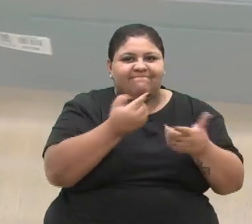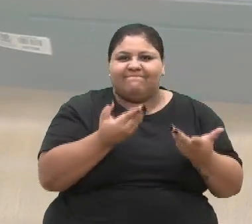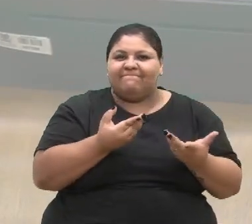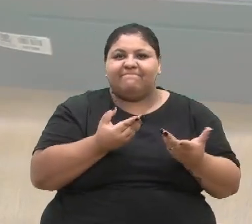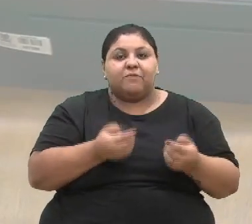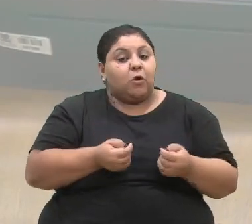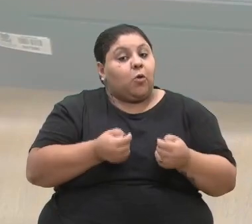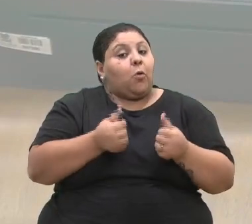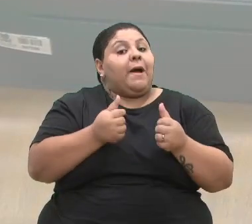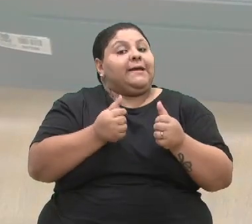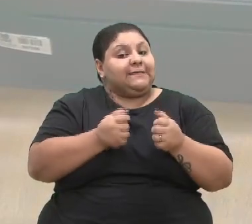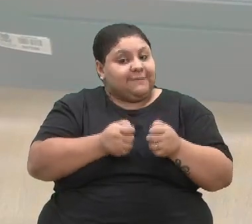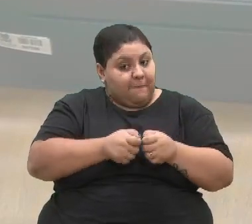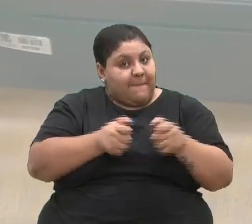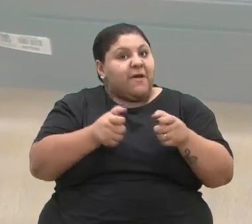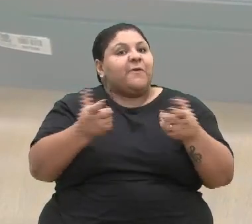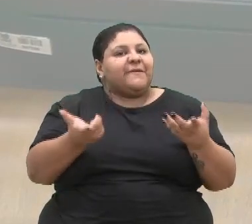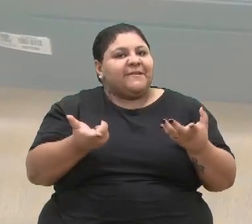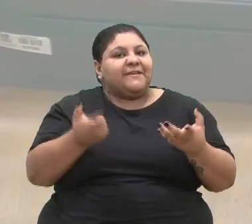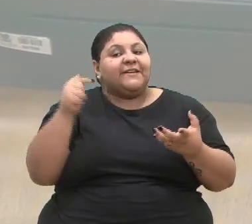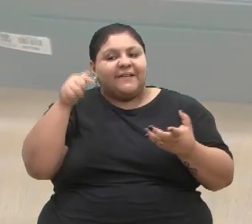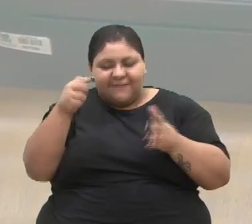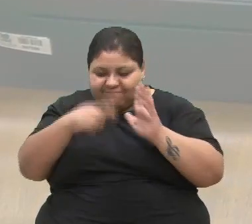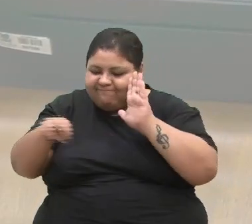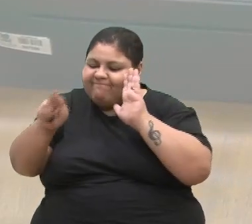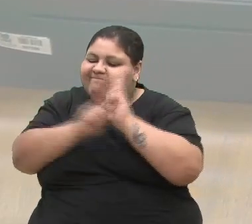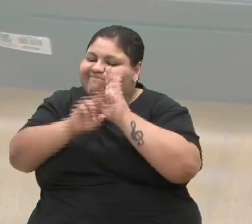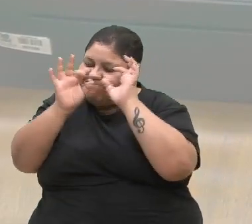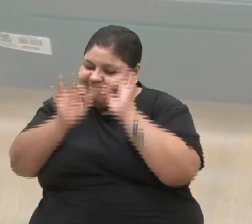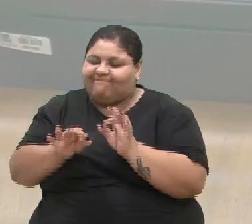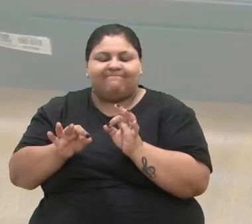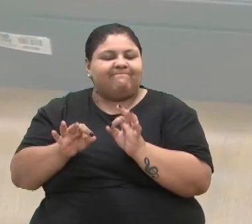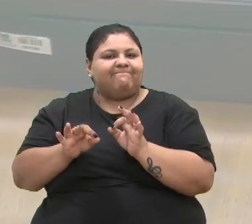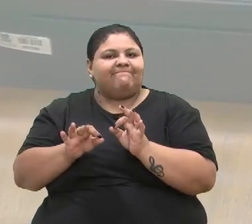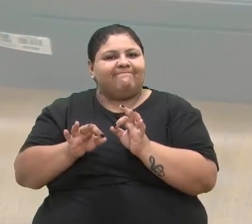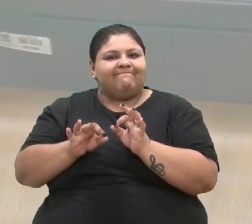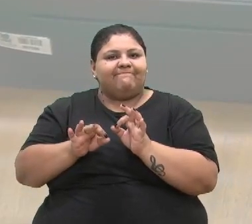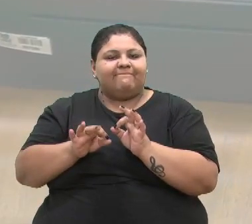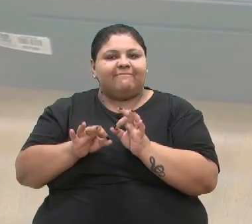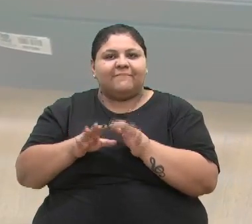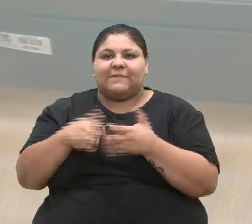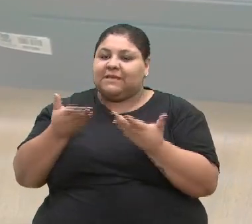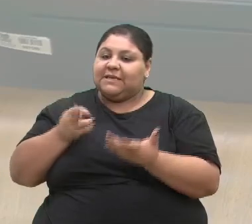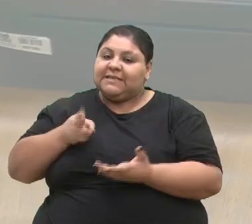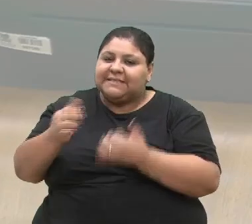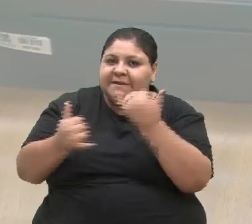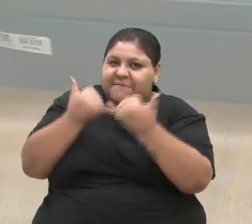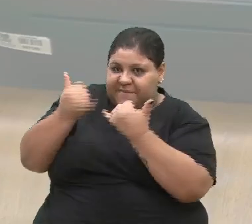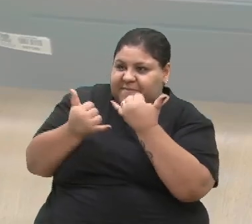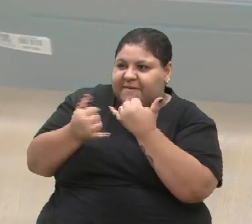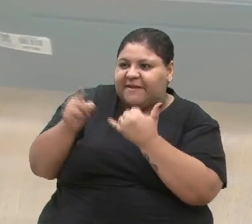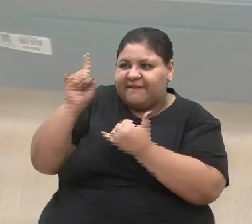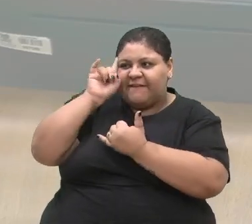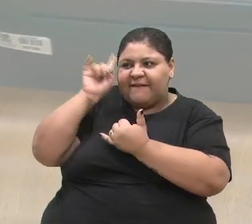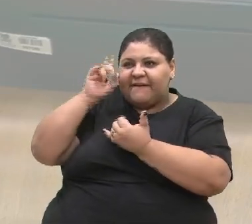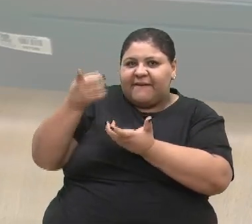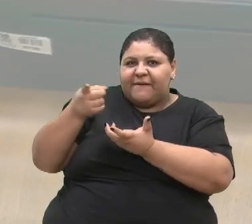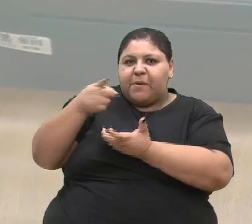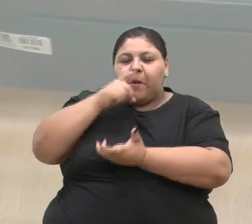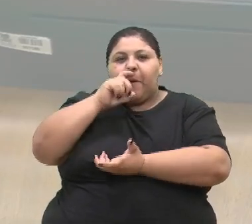né, que hoje o agente político faz, né, e posterior protocolar e esperar que o serviço seja resolvido. Mas quando esta